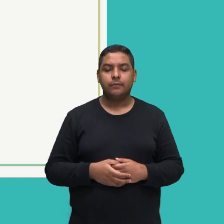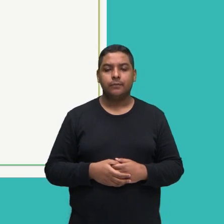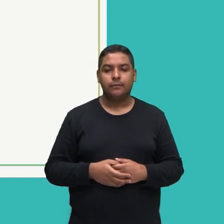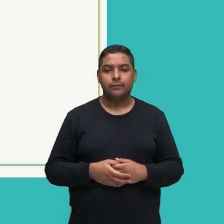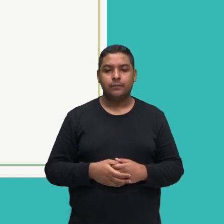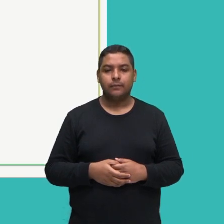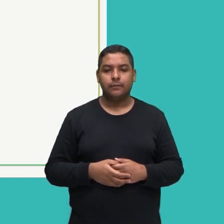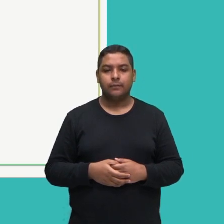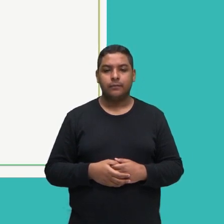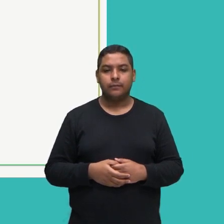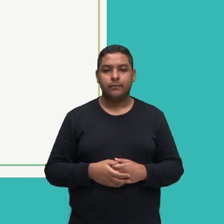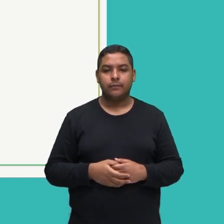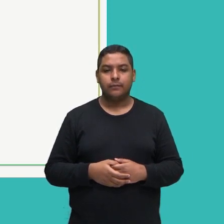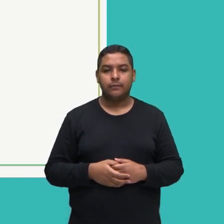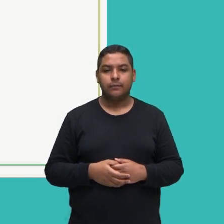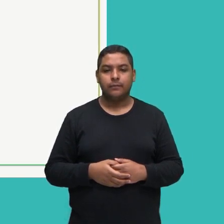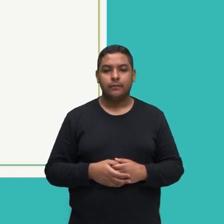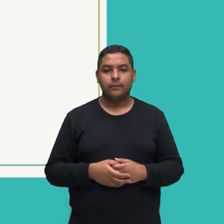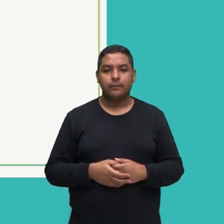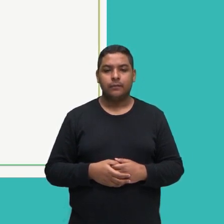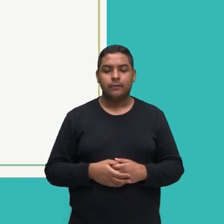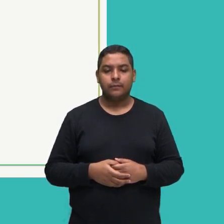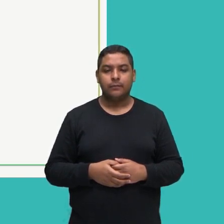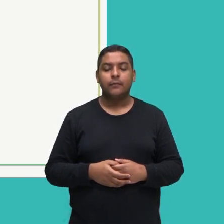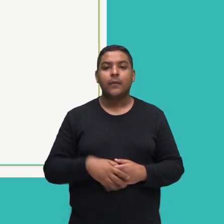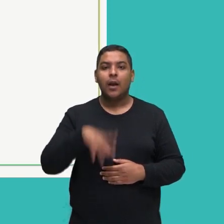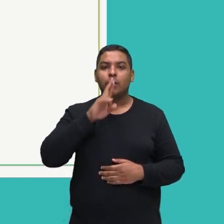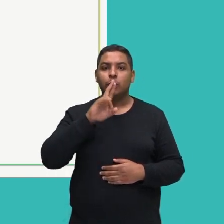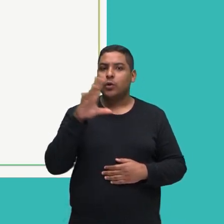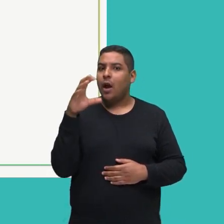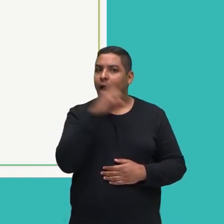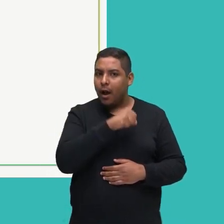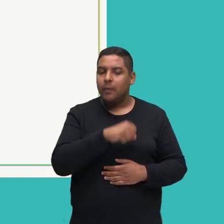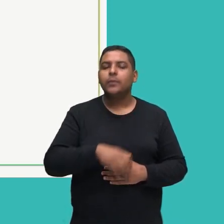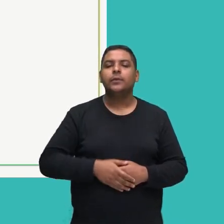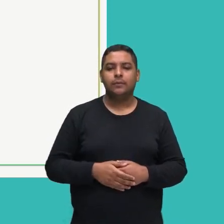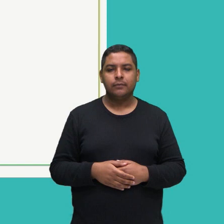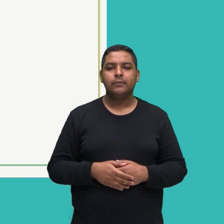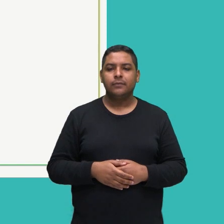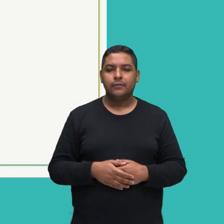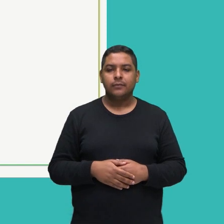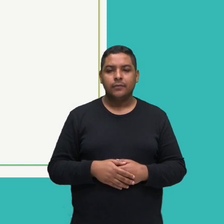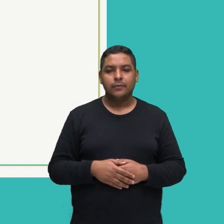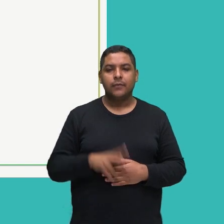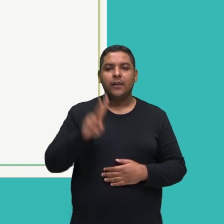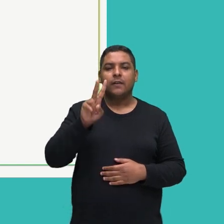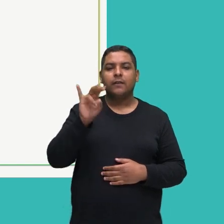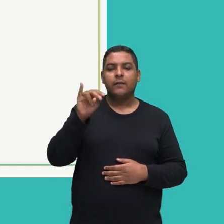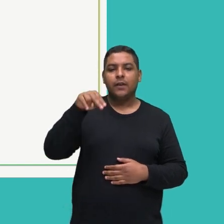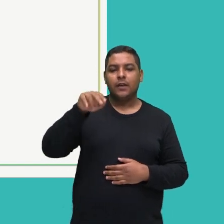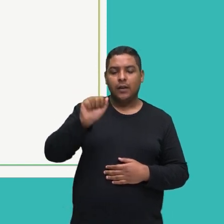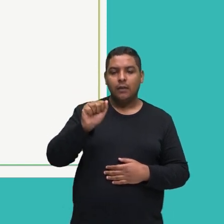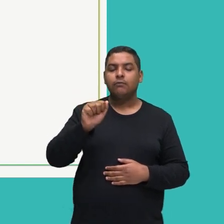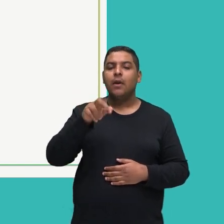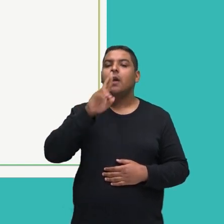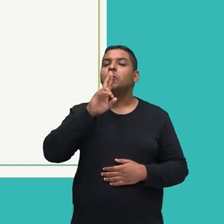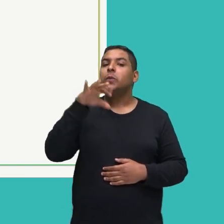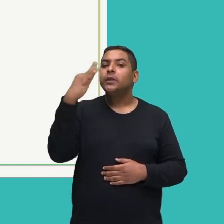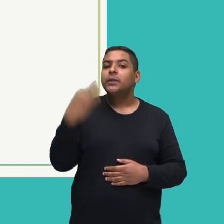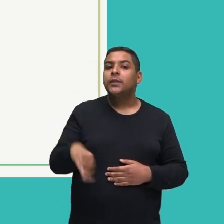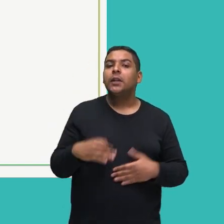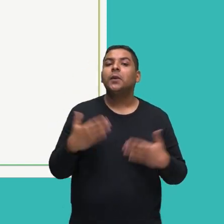suco. Responde 10 segundinhos. Quem respondeu, respondeu. E nossa resposta